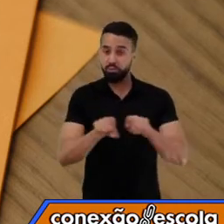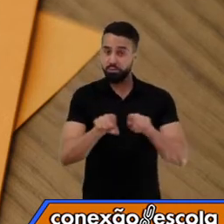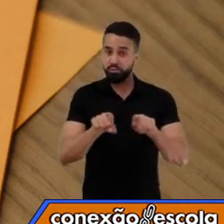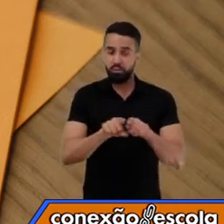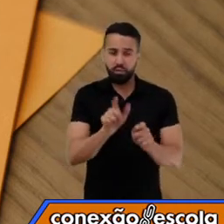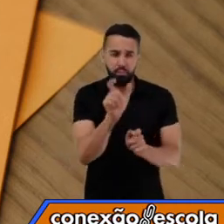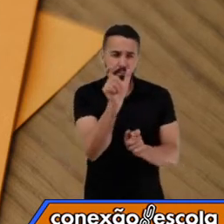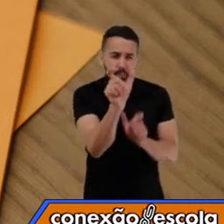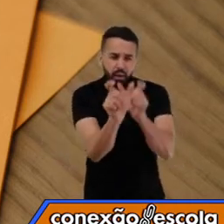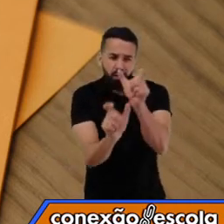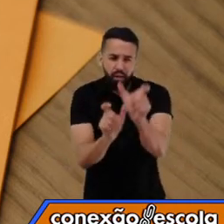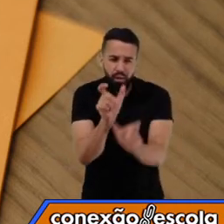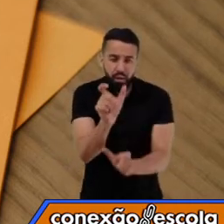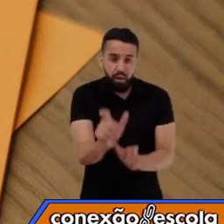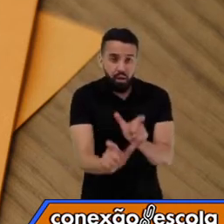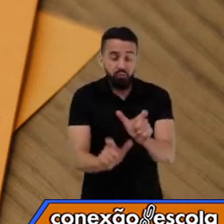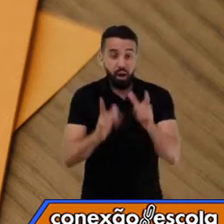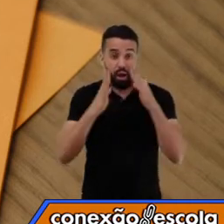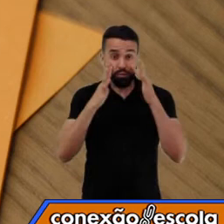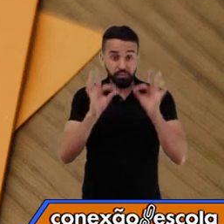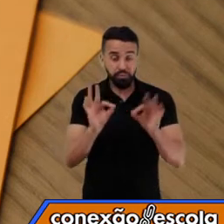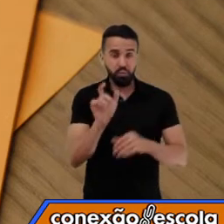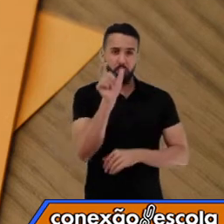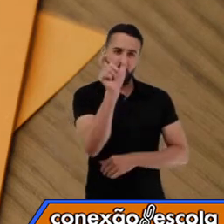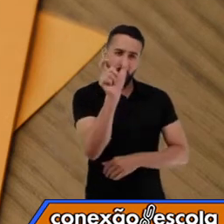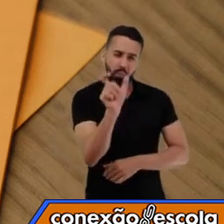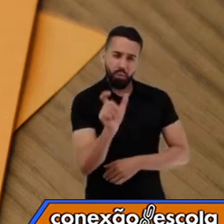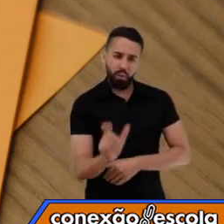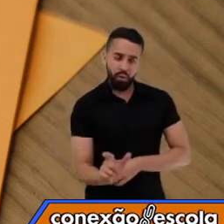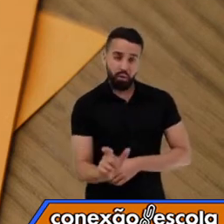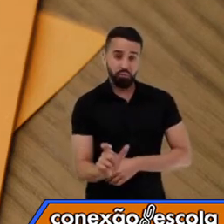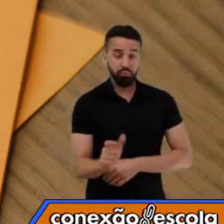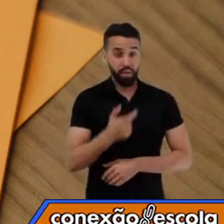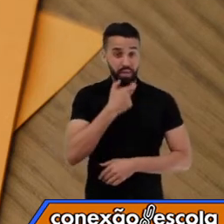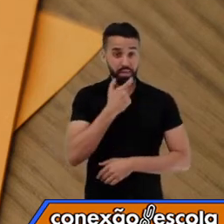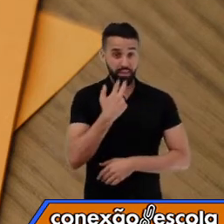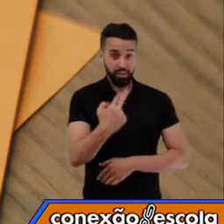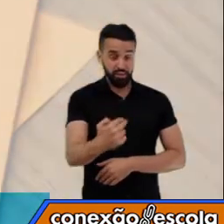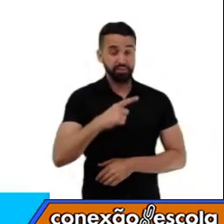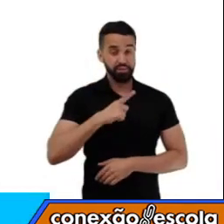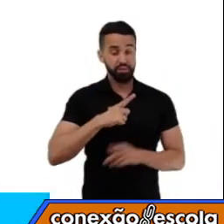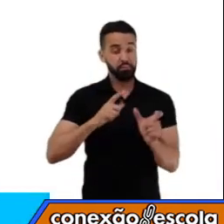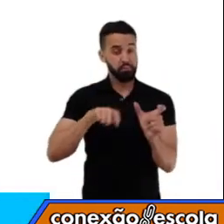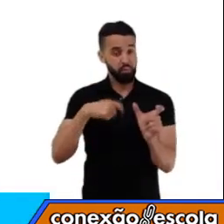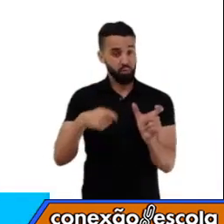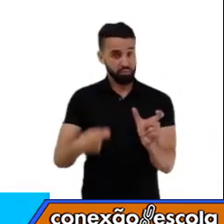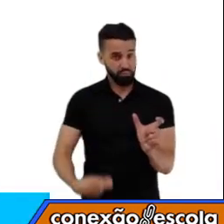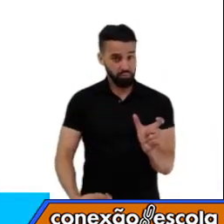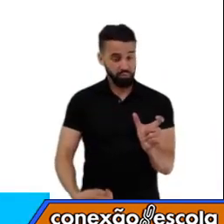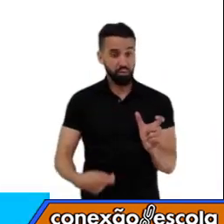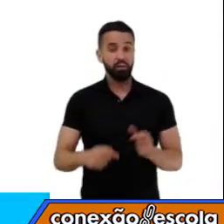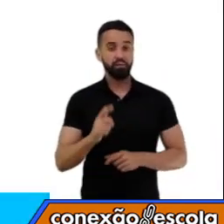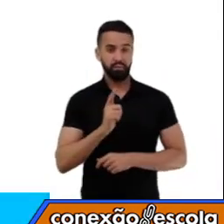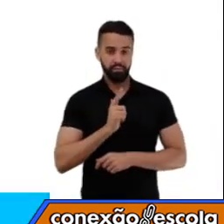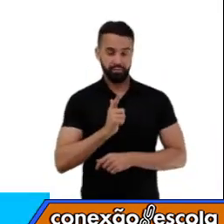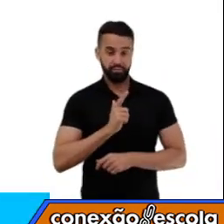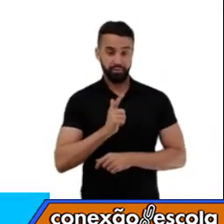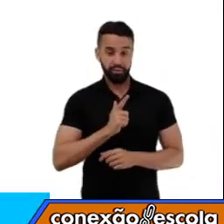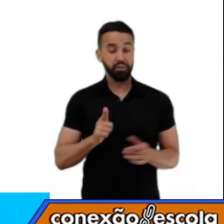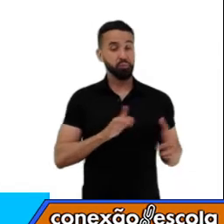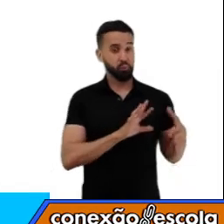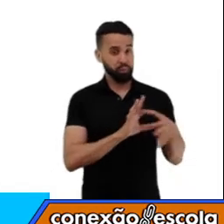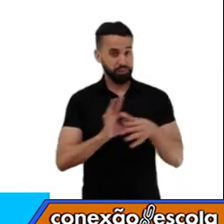pessoal as palavras em língua inglesa ela se comportam em polissemia ela se comportam